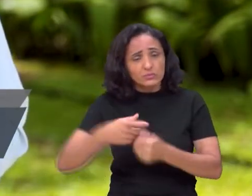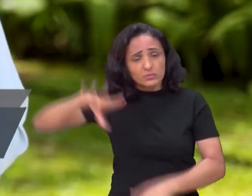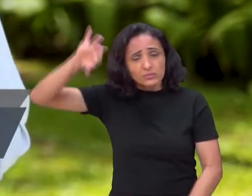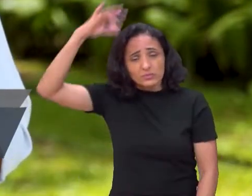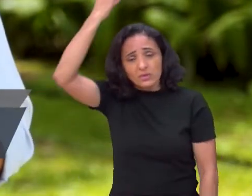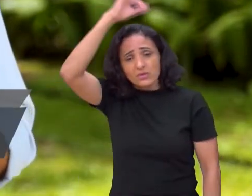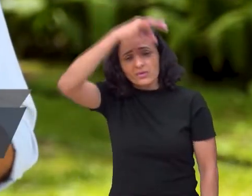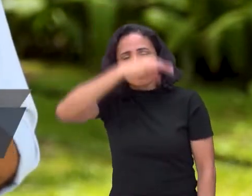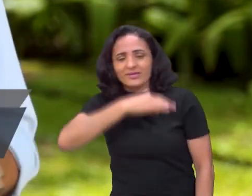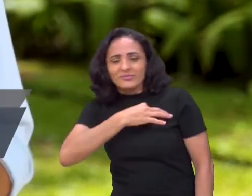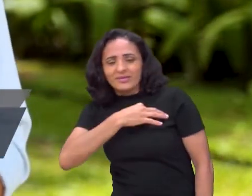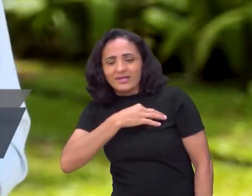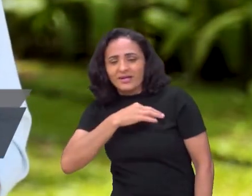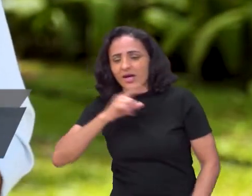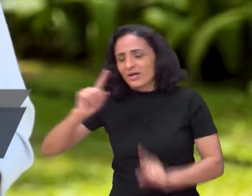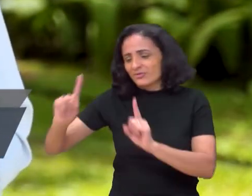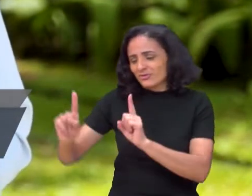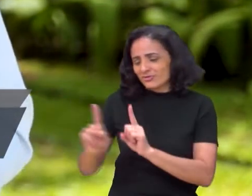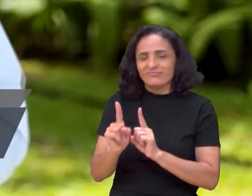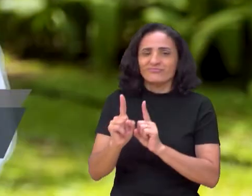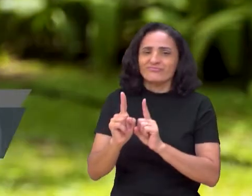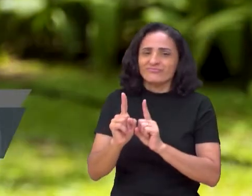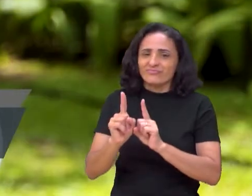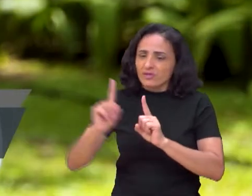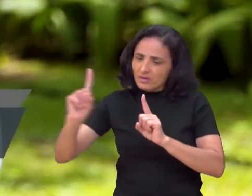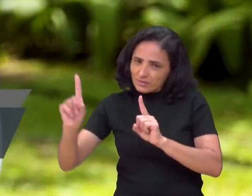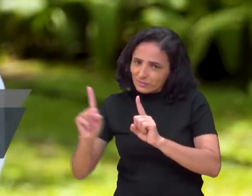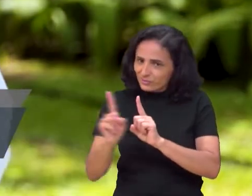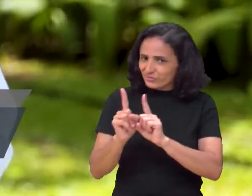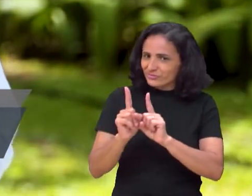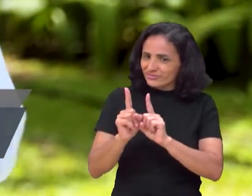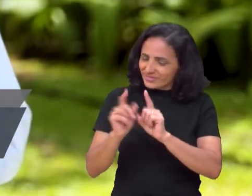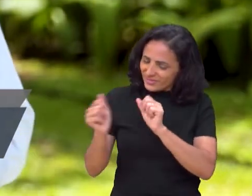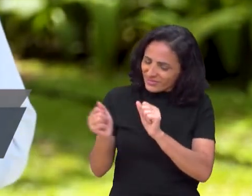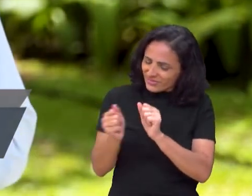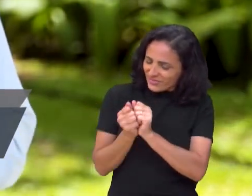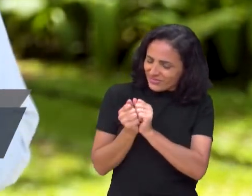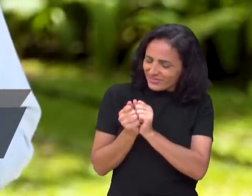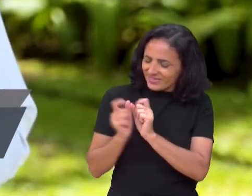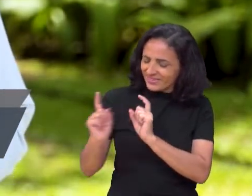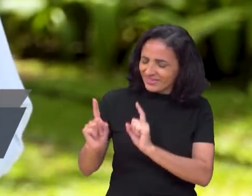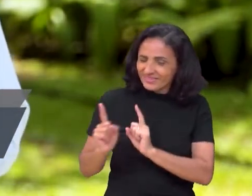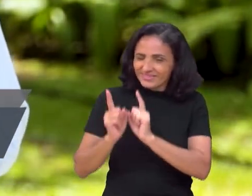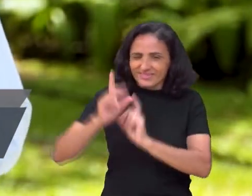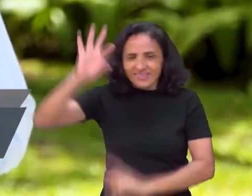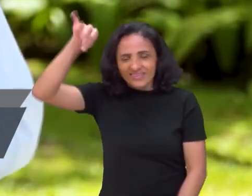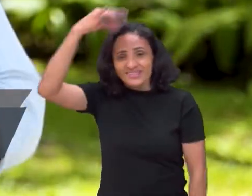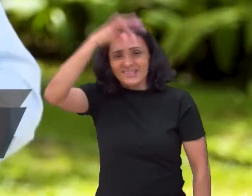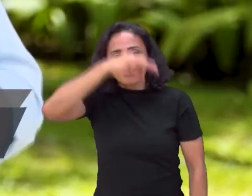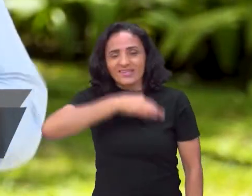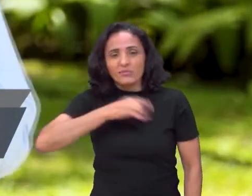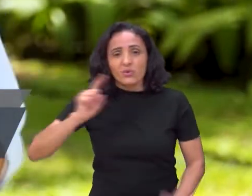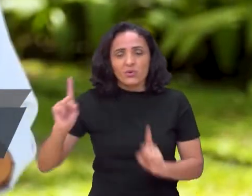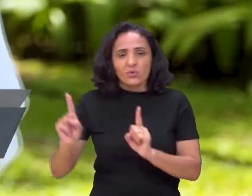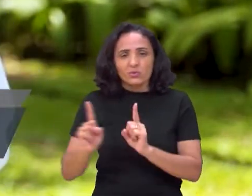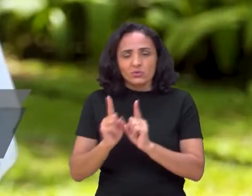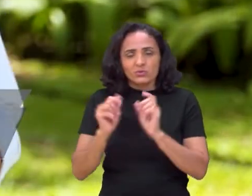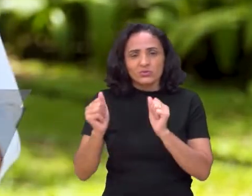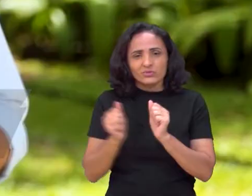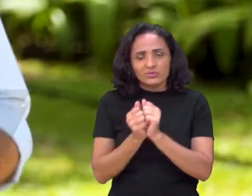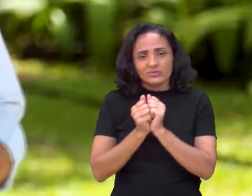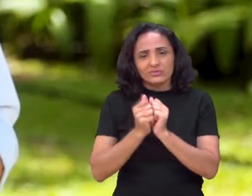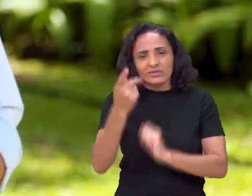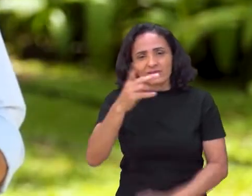aquele chamado para estar ao lado, para estar ombro a ombro. É o Espírito Santo de Deus quem permanece ombro a ombro com